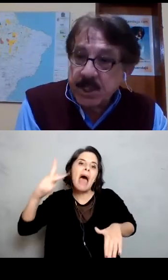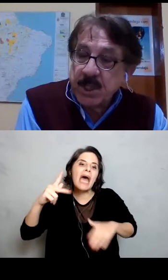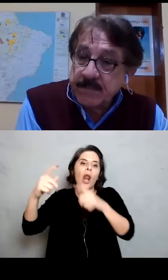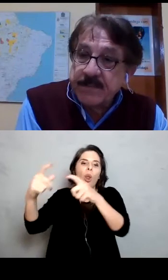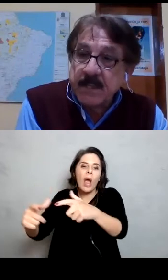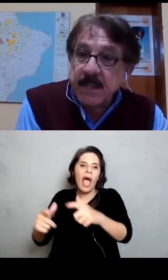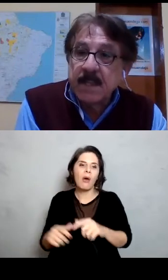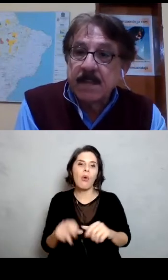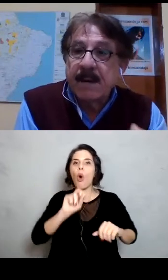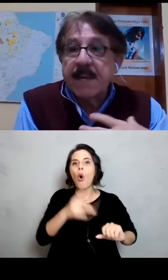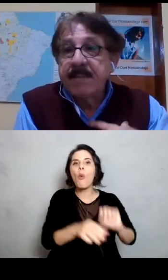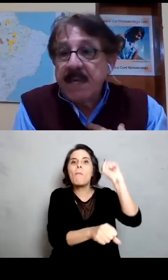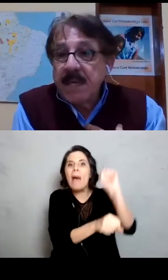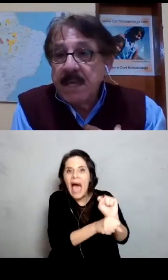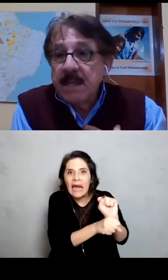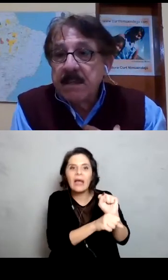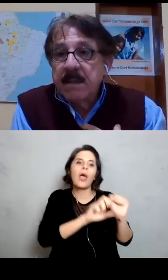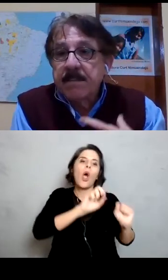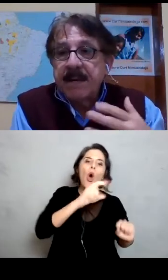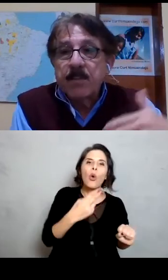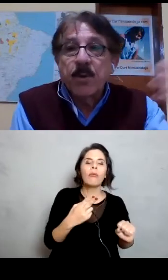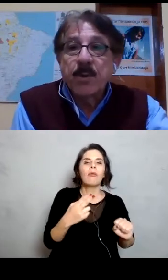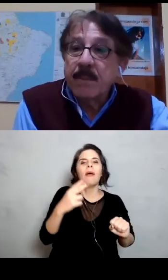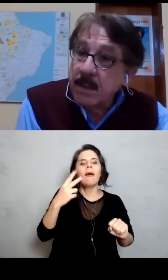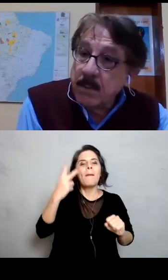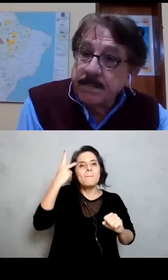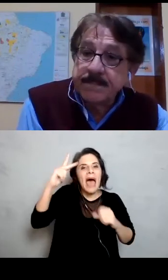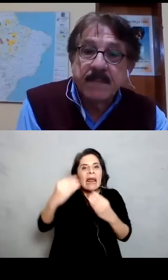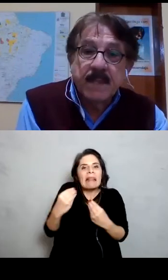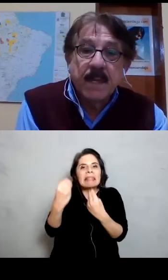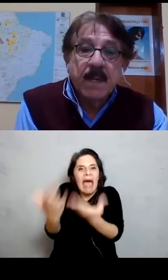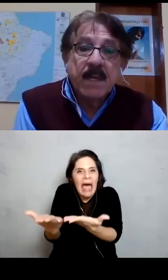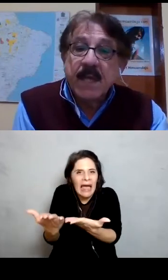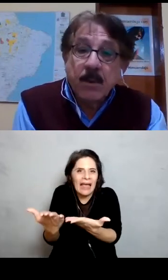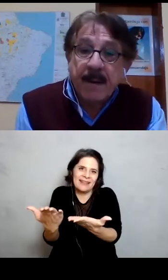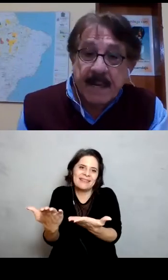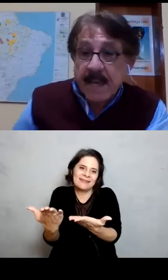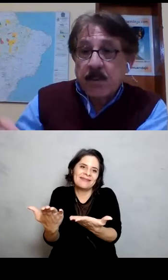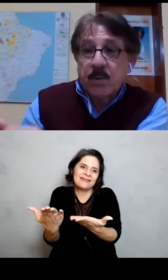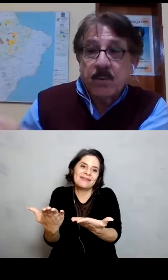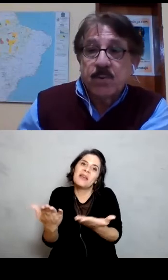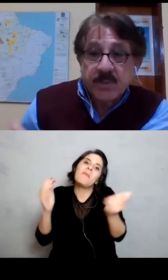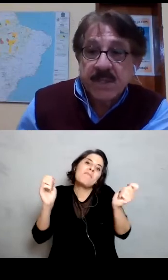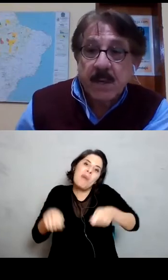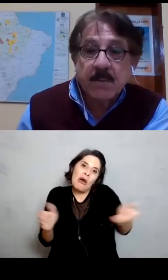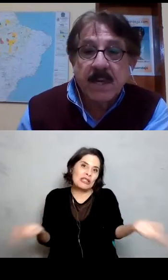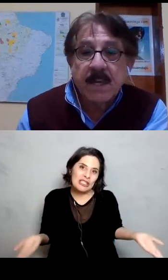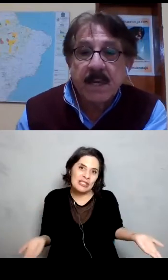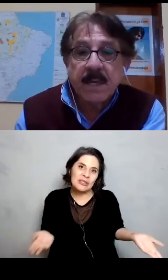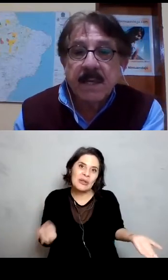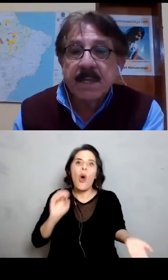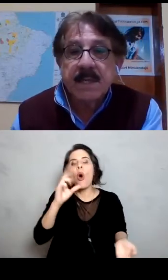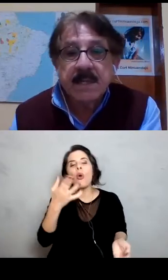de dativo, né? Para mim, para o meu irmão. E tem o para que é a